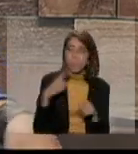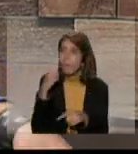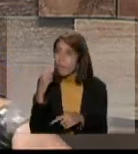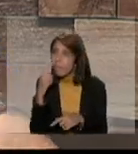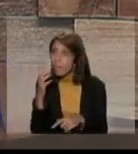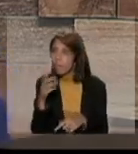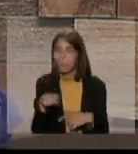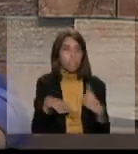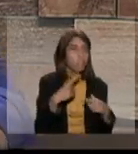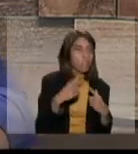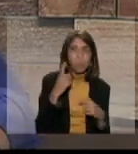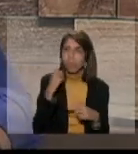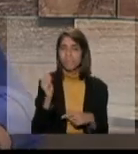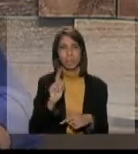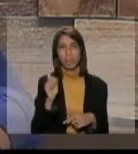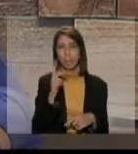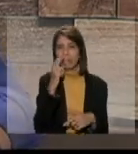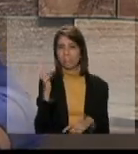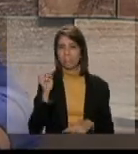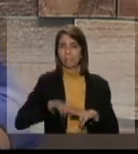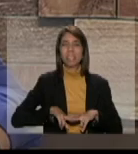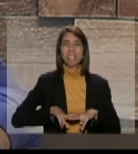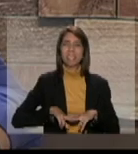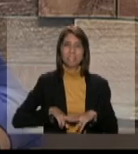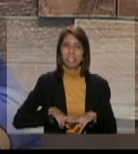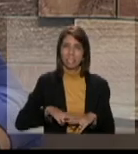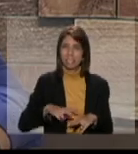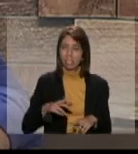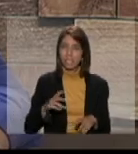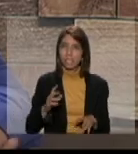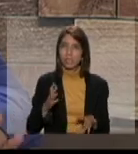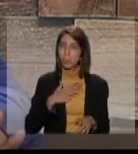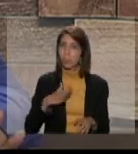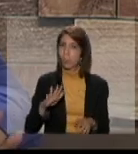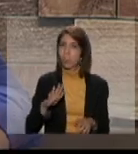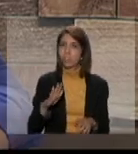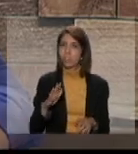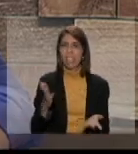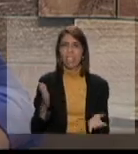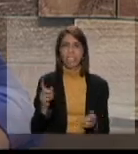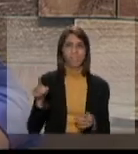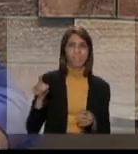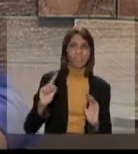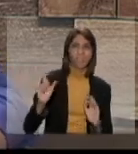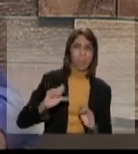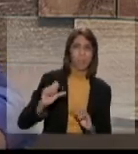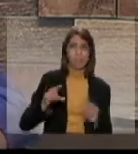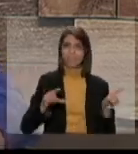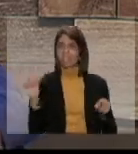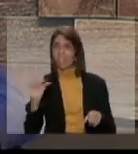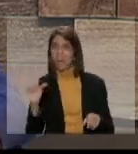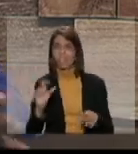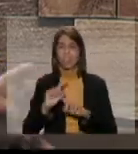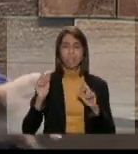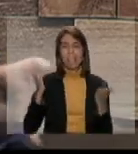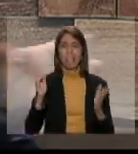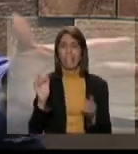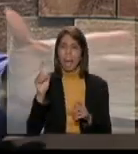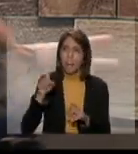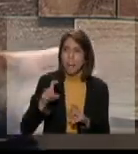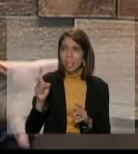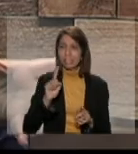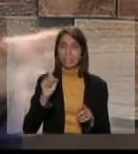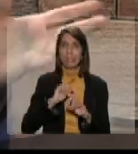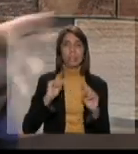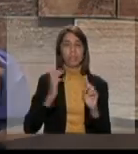fazer uma série lá olhar não consigo fazer isso porque acho que isso me aprisionar e engessa que começa a achar que esse lado da peça que ela tá péssimo mas